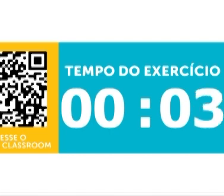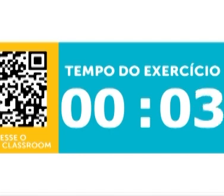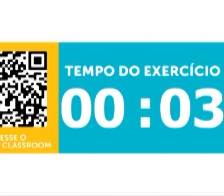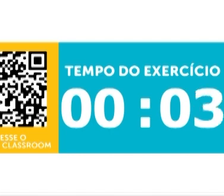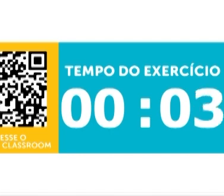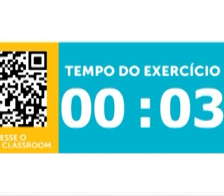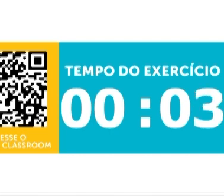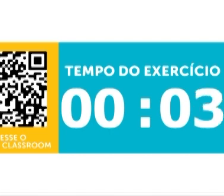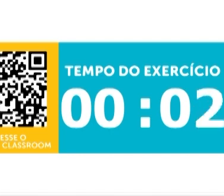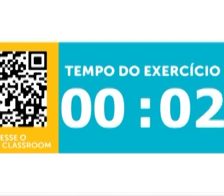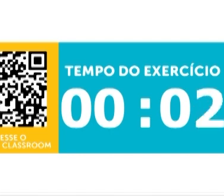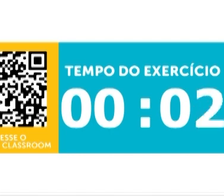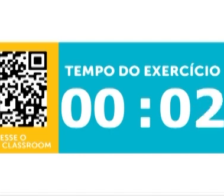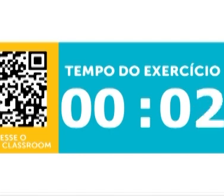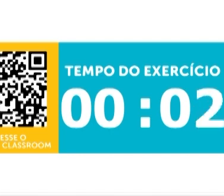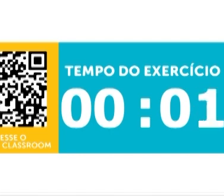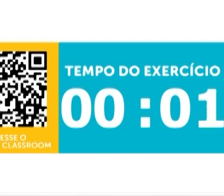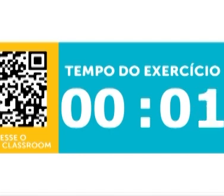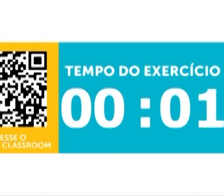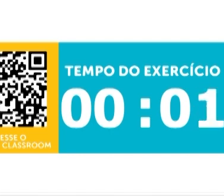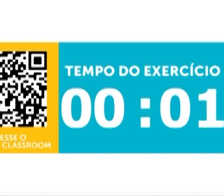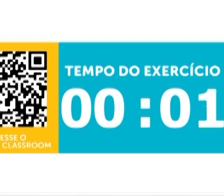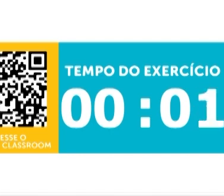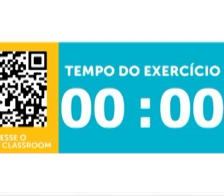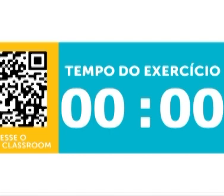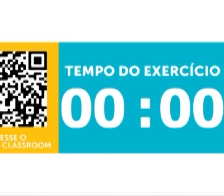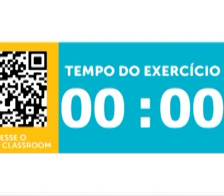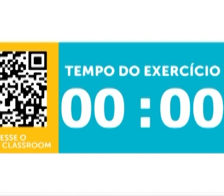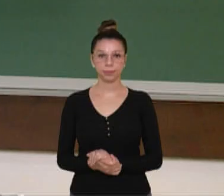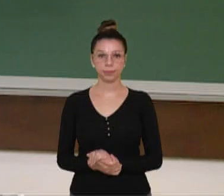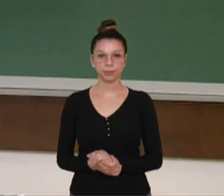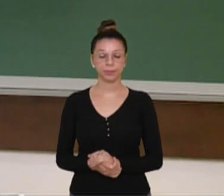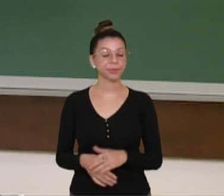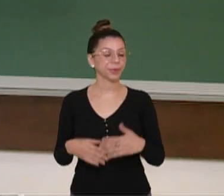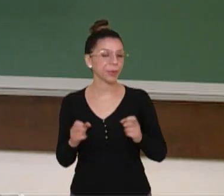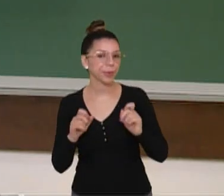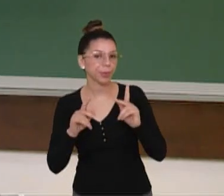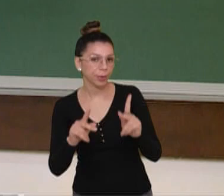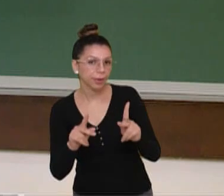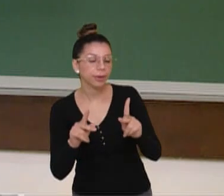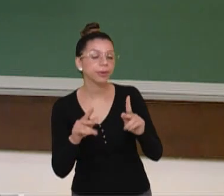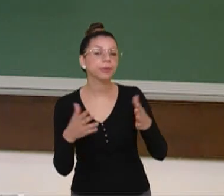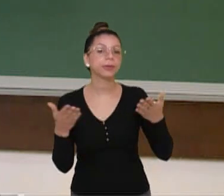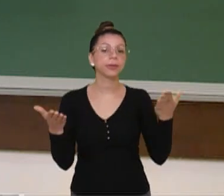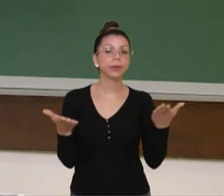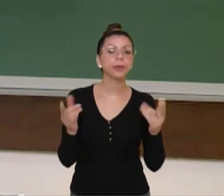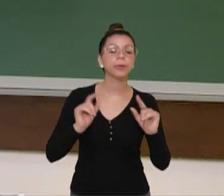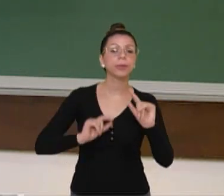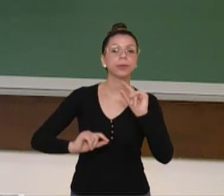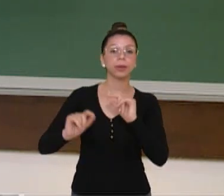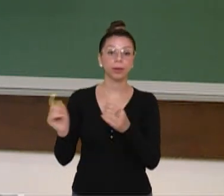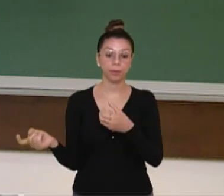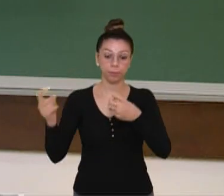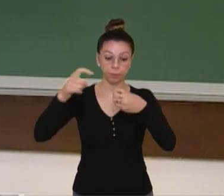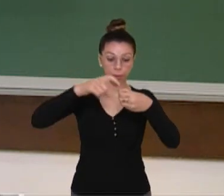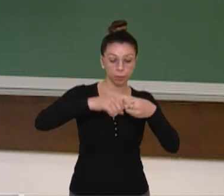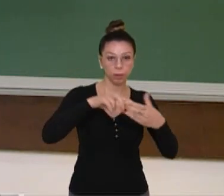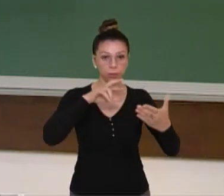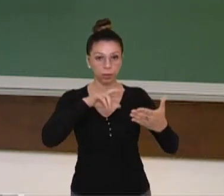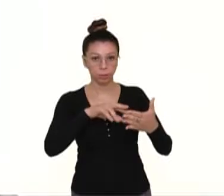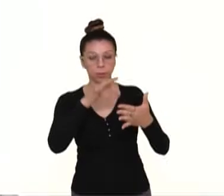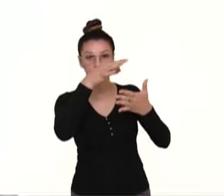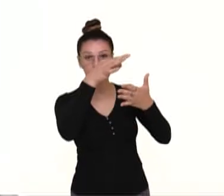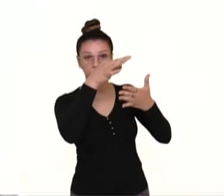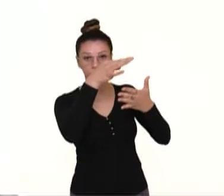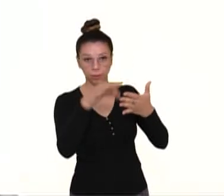Muito bem, pessoal. Então, vamos voltar com a alternativa correta?